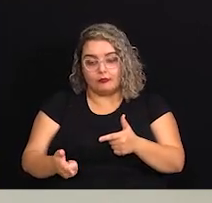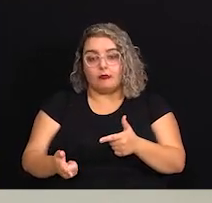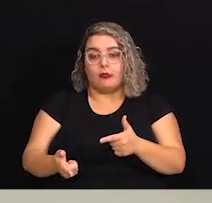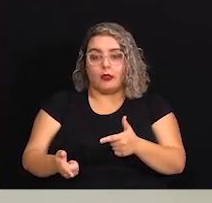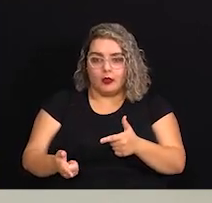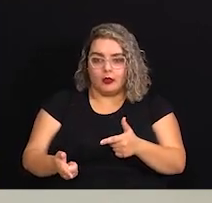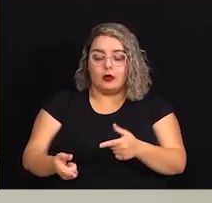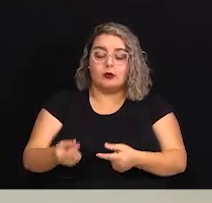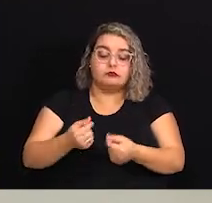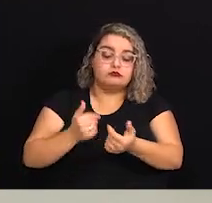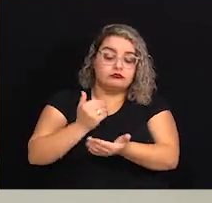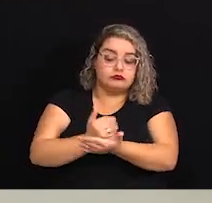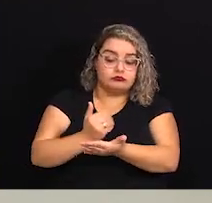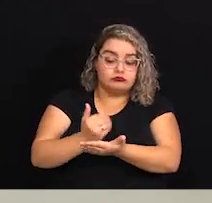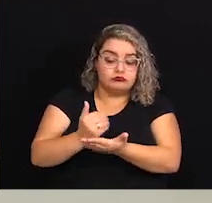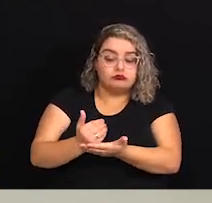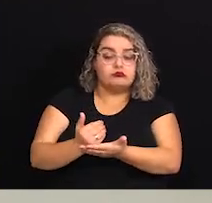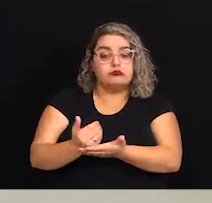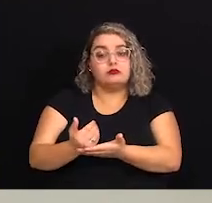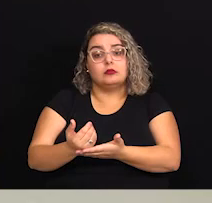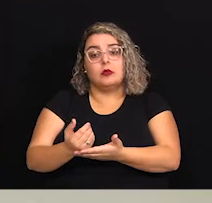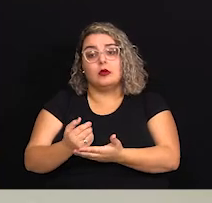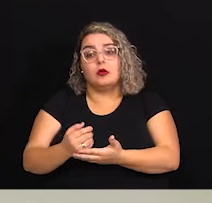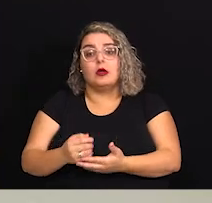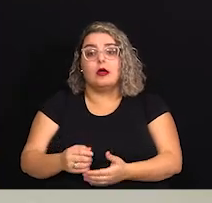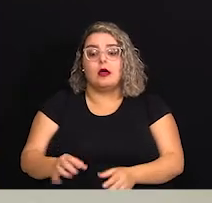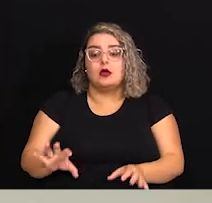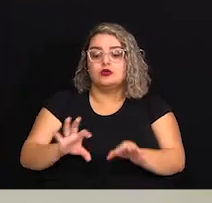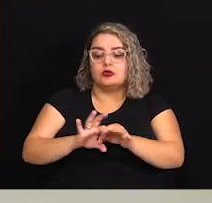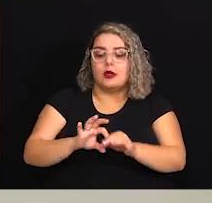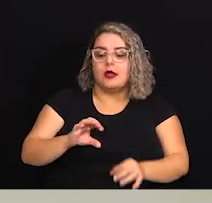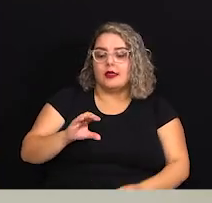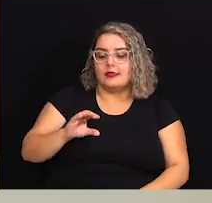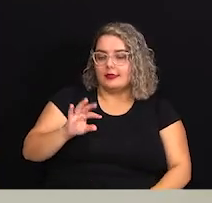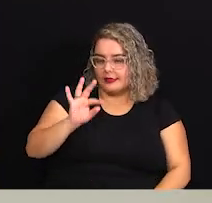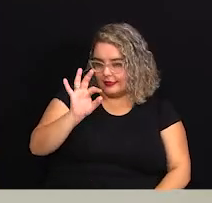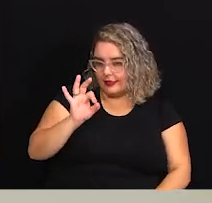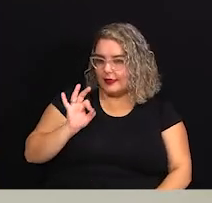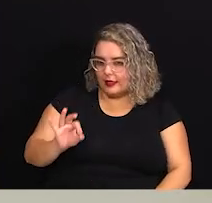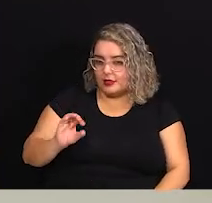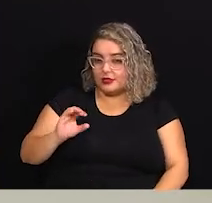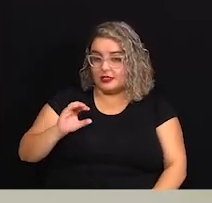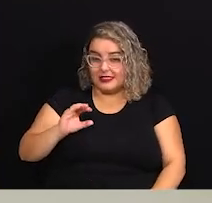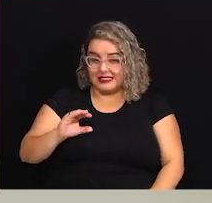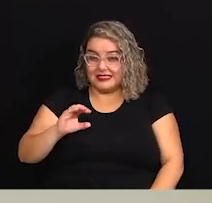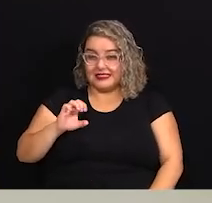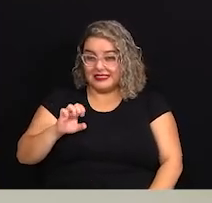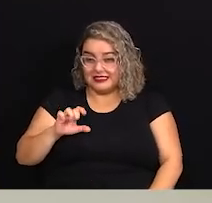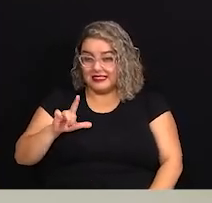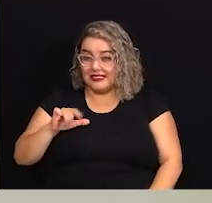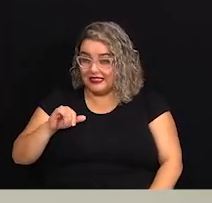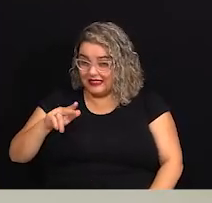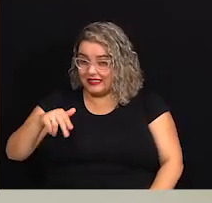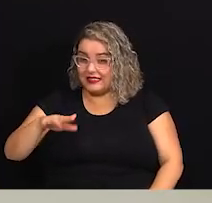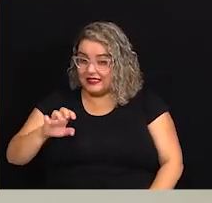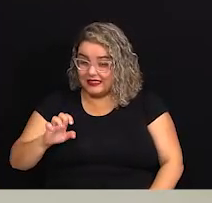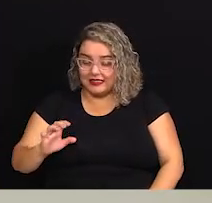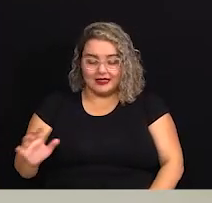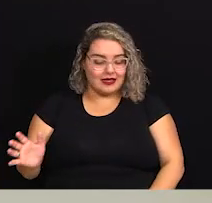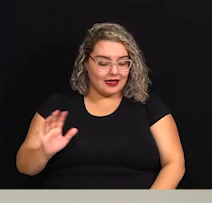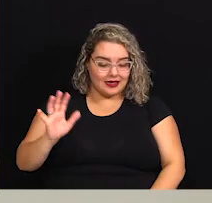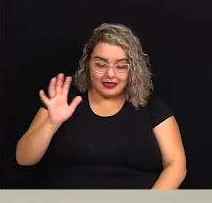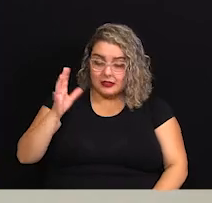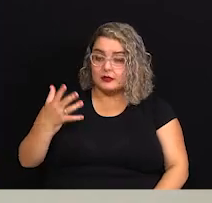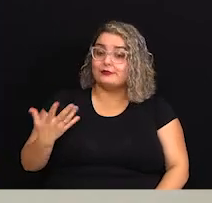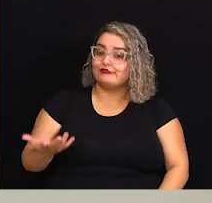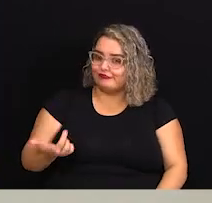um empréstimo ou um financiamento ele é atrelado à taxa Selic. A taxa Selic hoje está altíssima e eu tenho clientes que